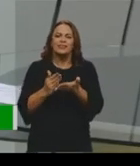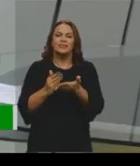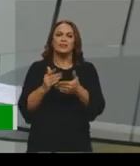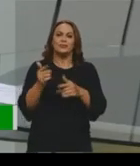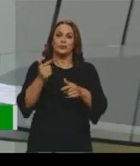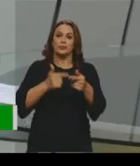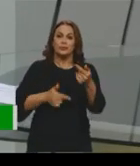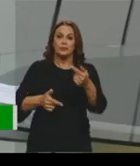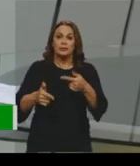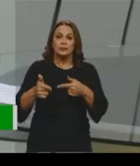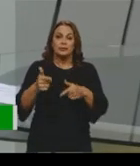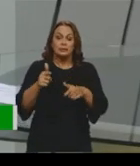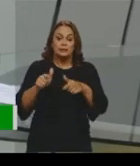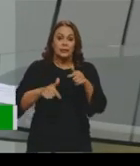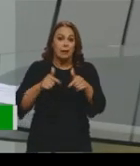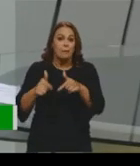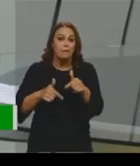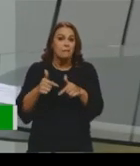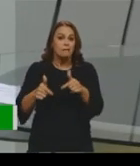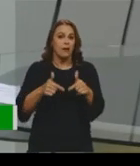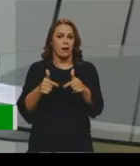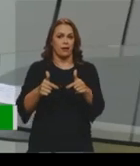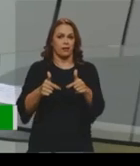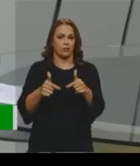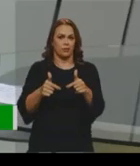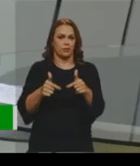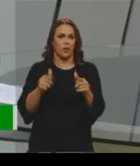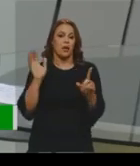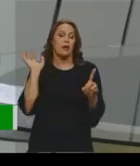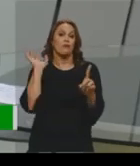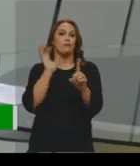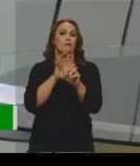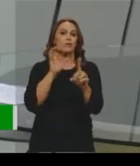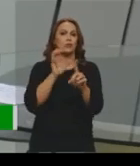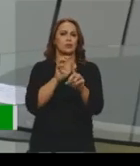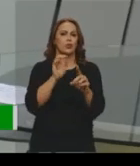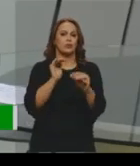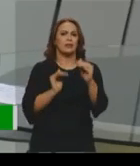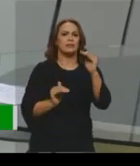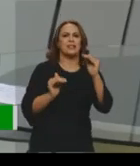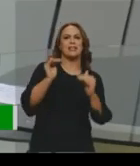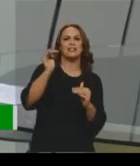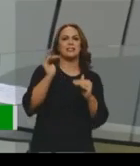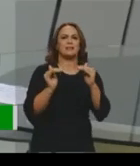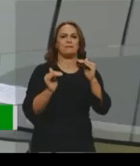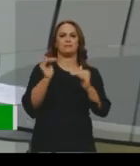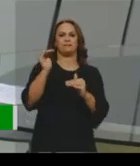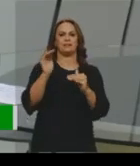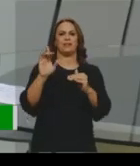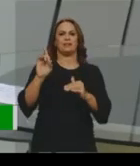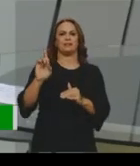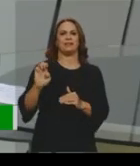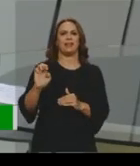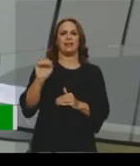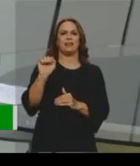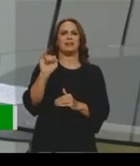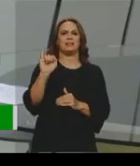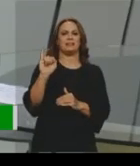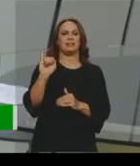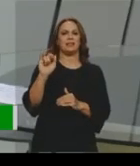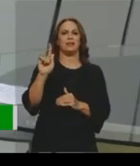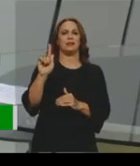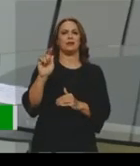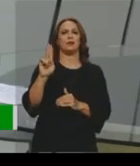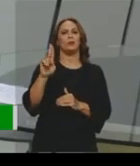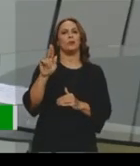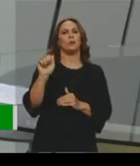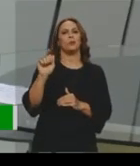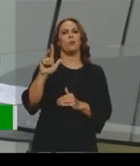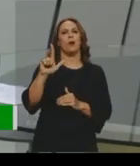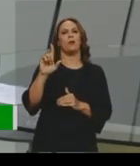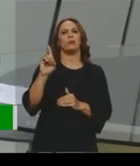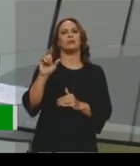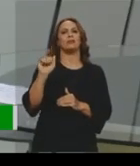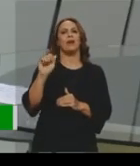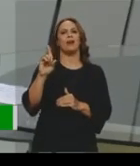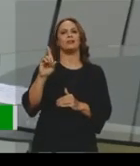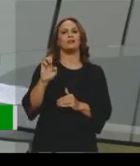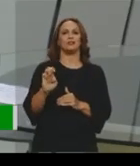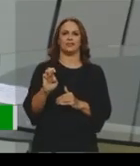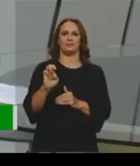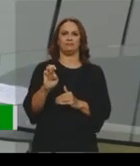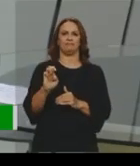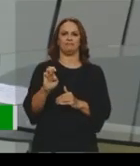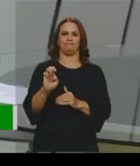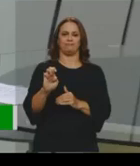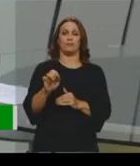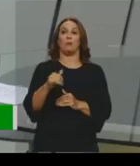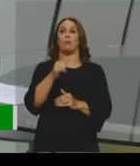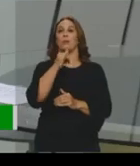tem por exemplo, em uma empresa de grande porte, uma empresa multinacional, por exemplo, você tem os